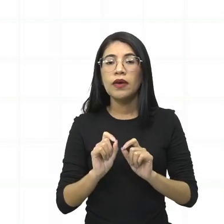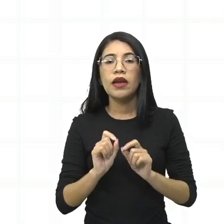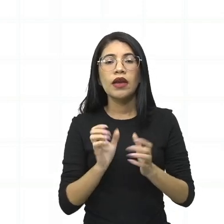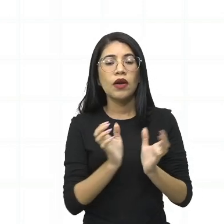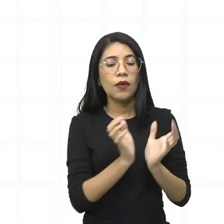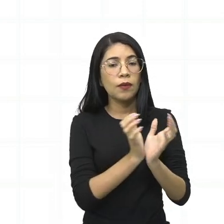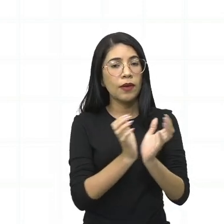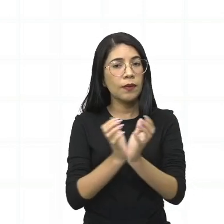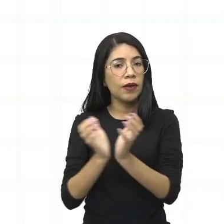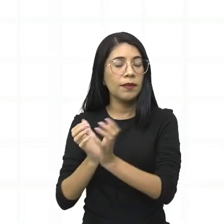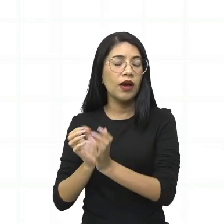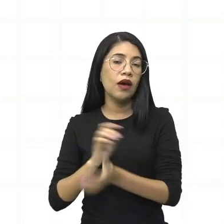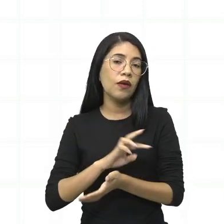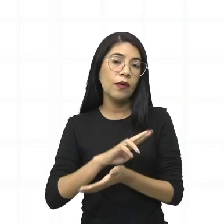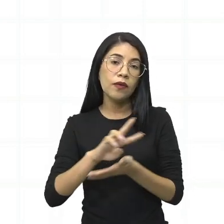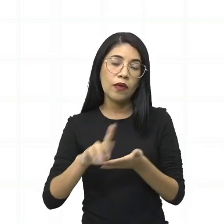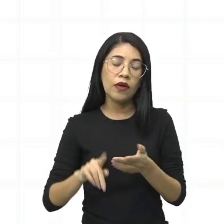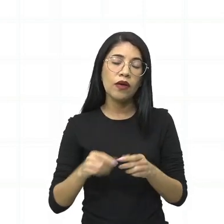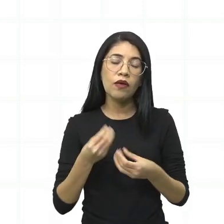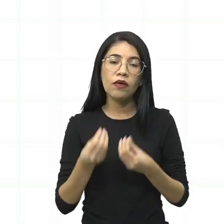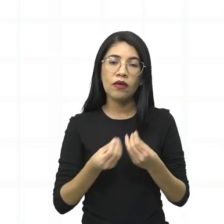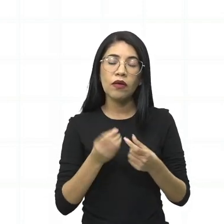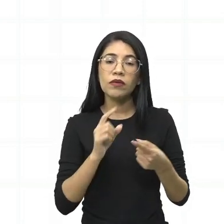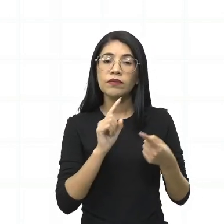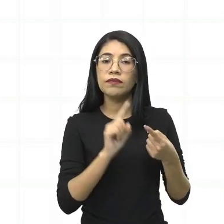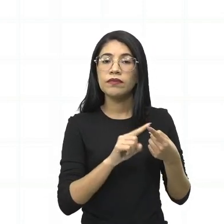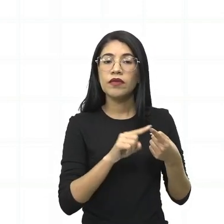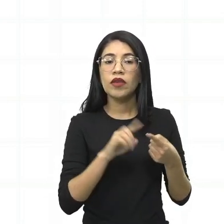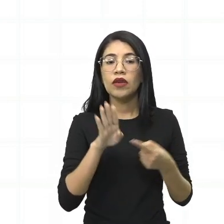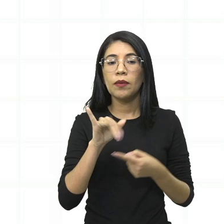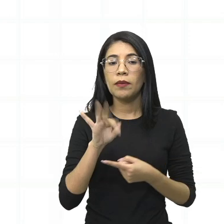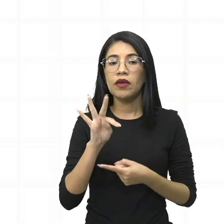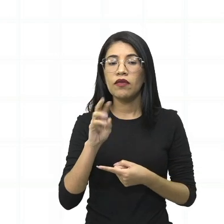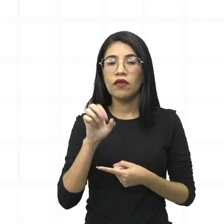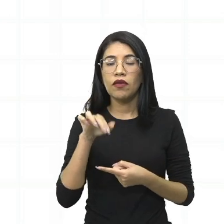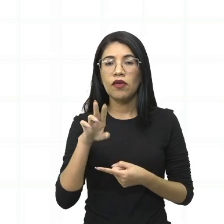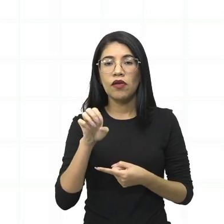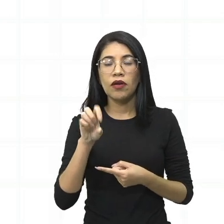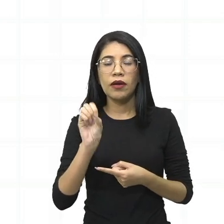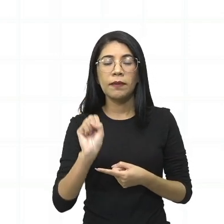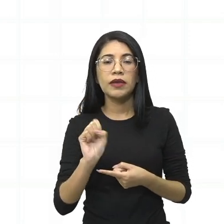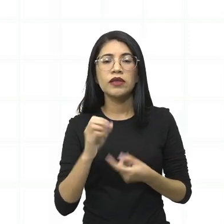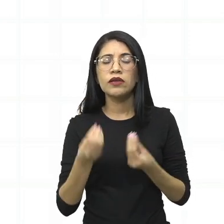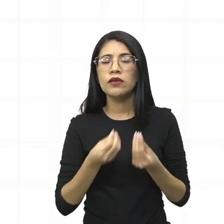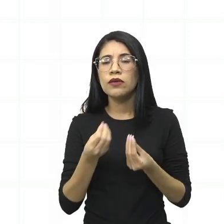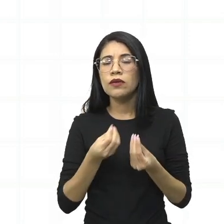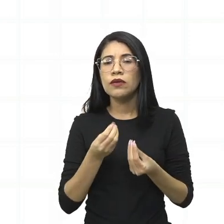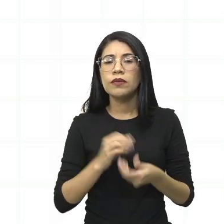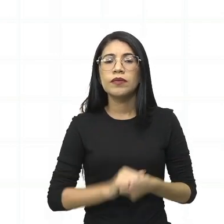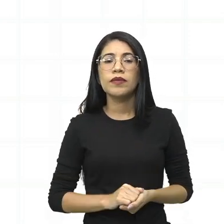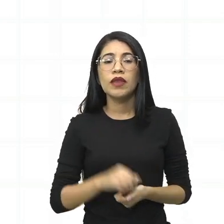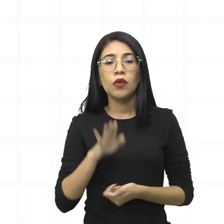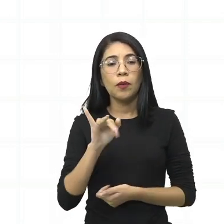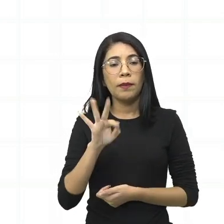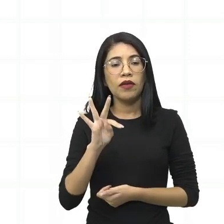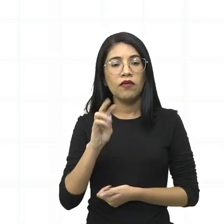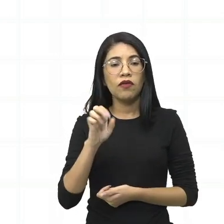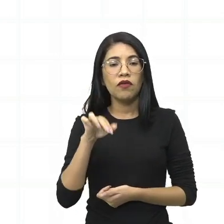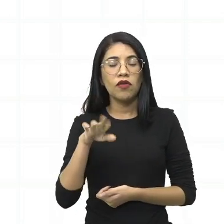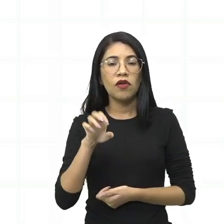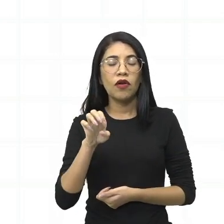outras classificações. Primeiro deles são os biformes. Olha só, quando eu digo